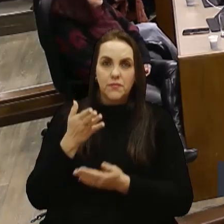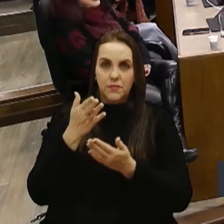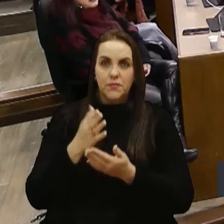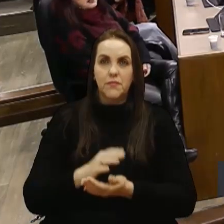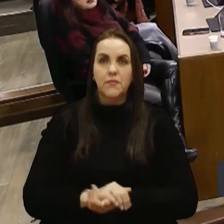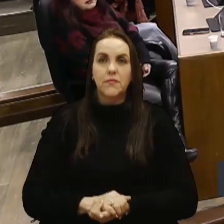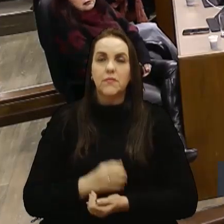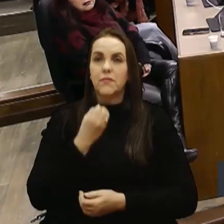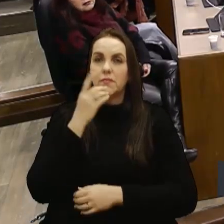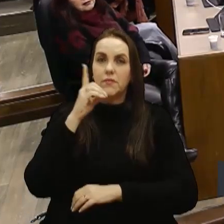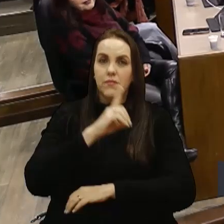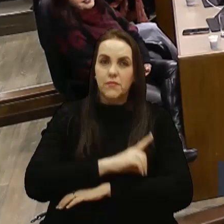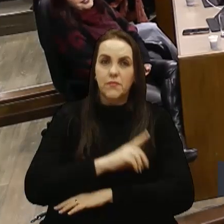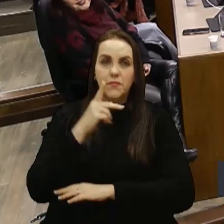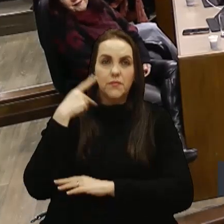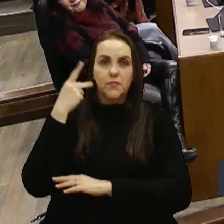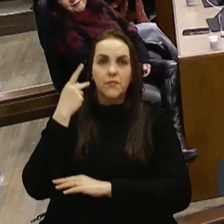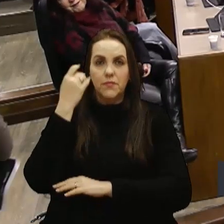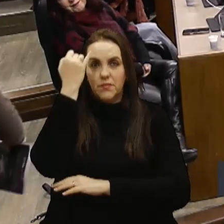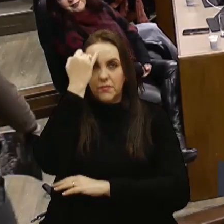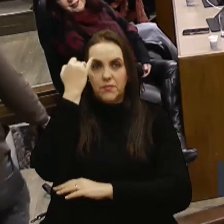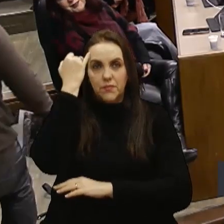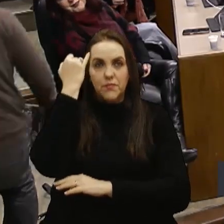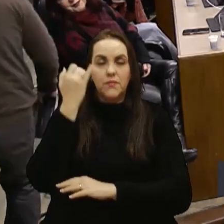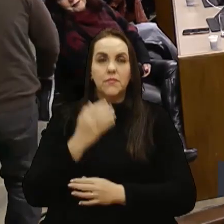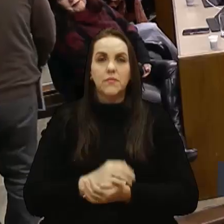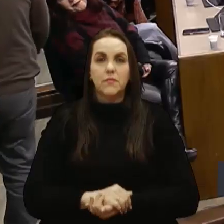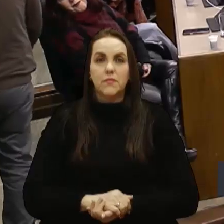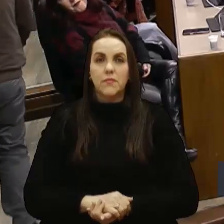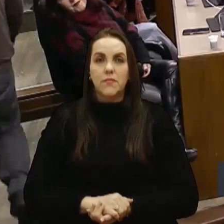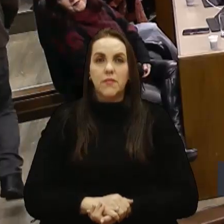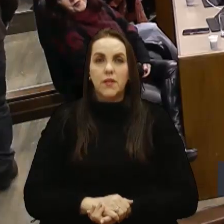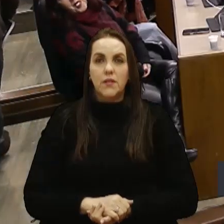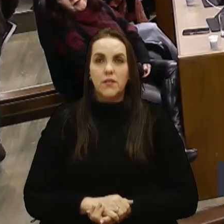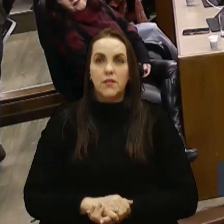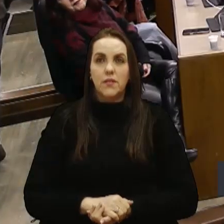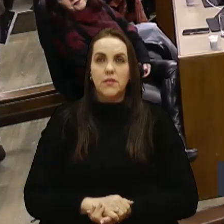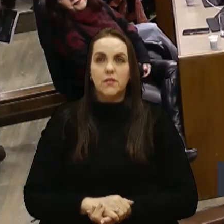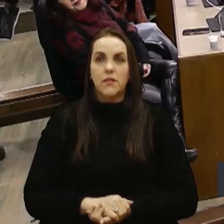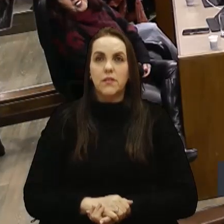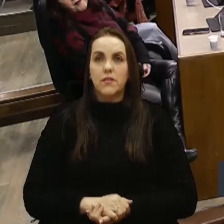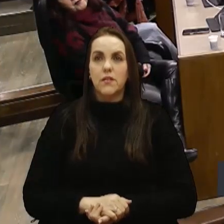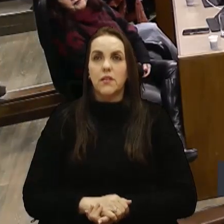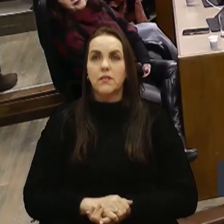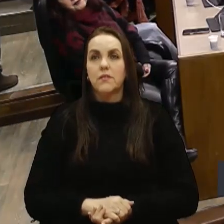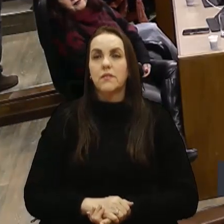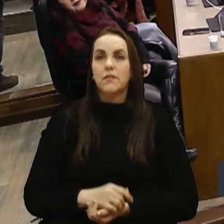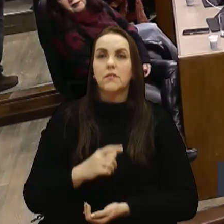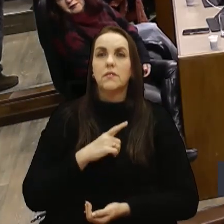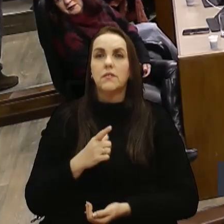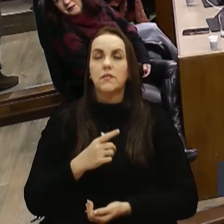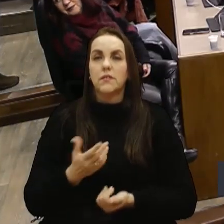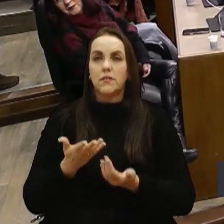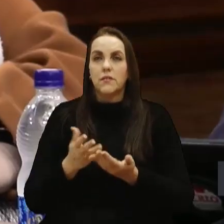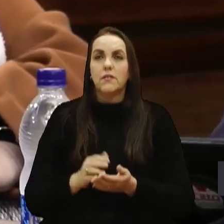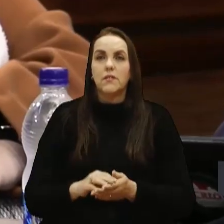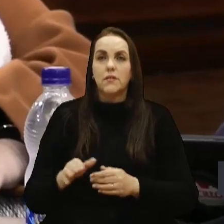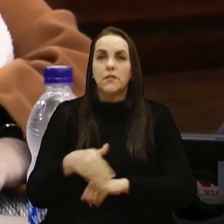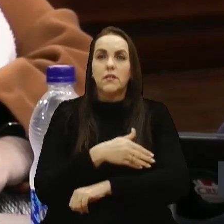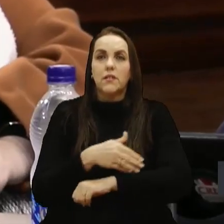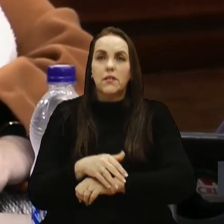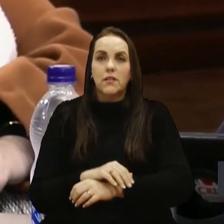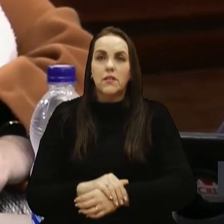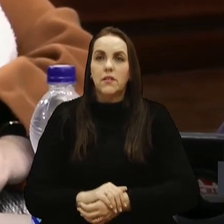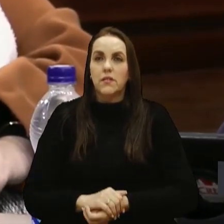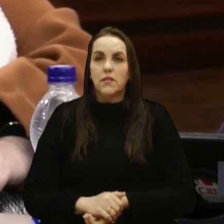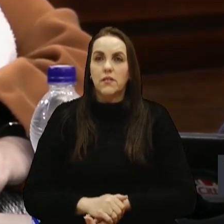Bom dia, vereador Zé D'Ambrossi. Quero falar aqui de uma rua que tem no Risso também, provavelmente o senhor